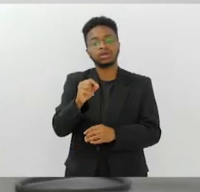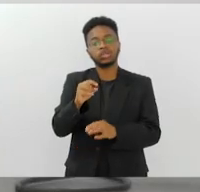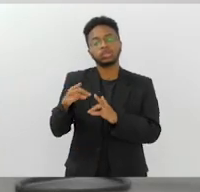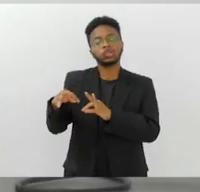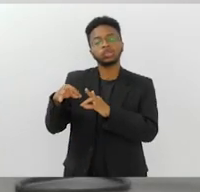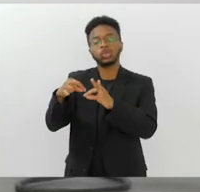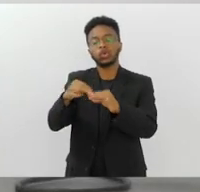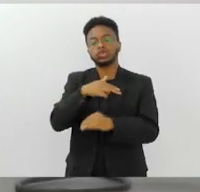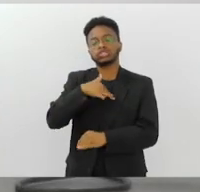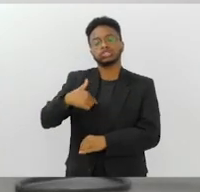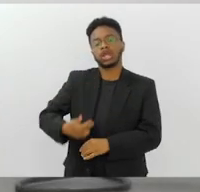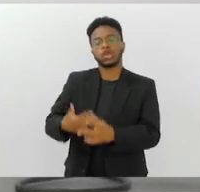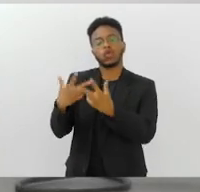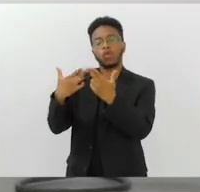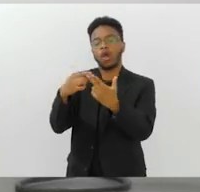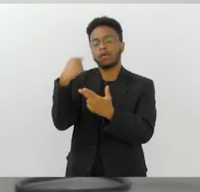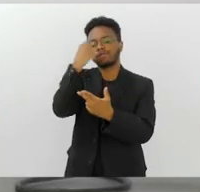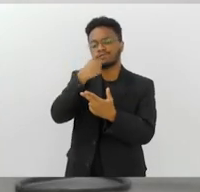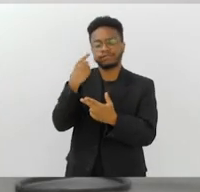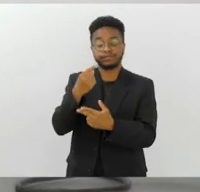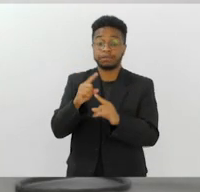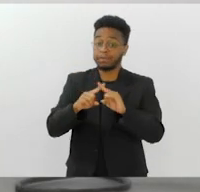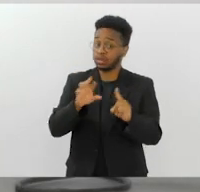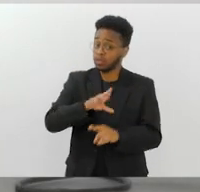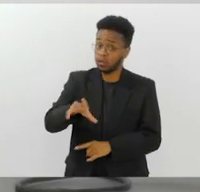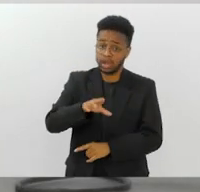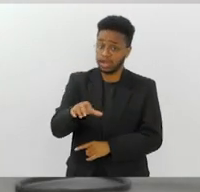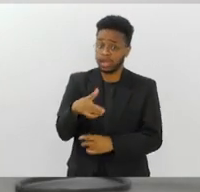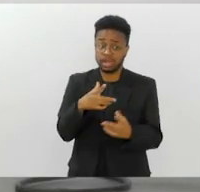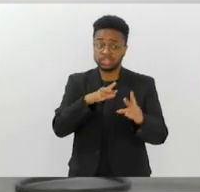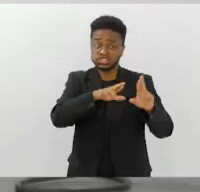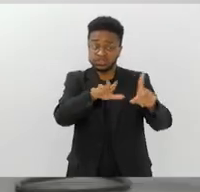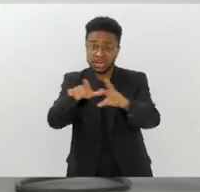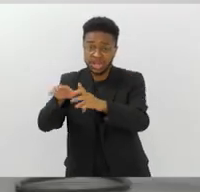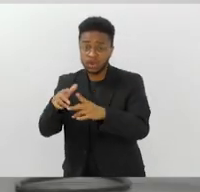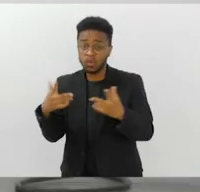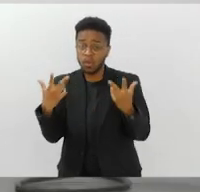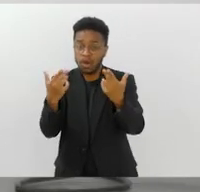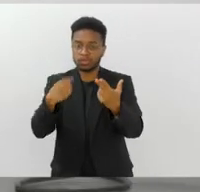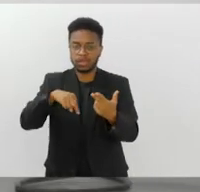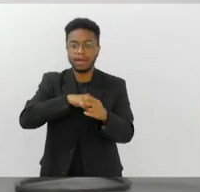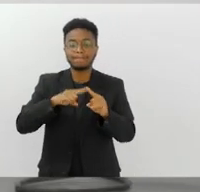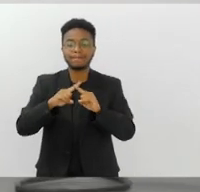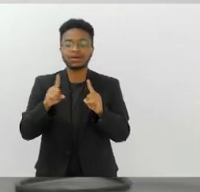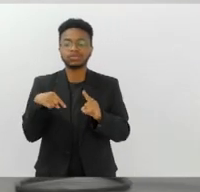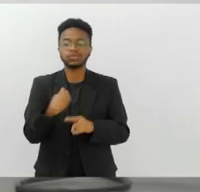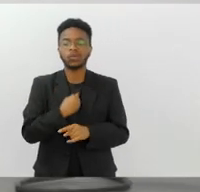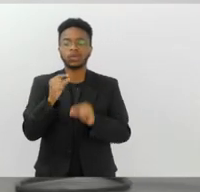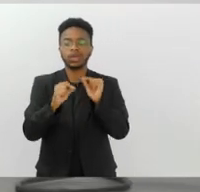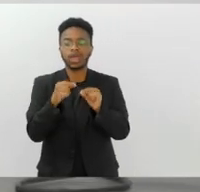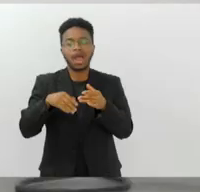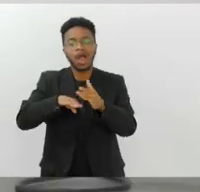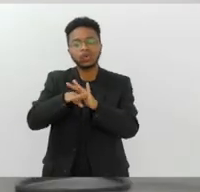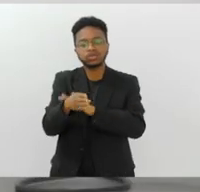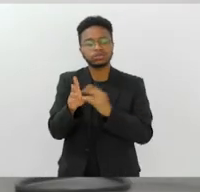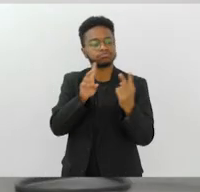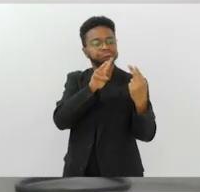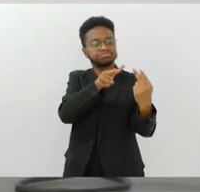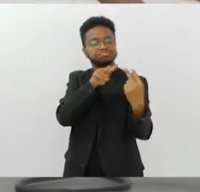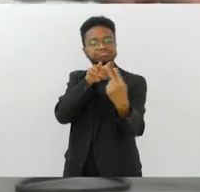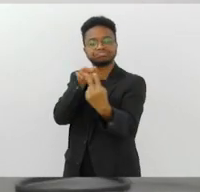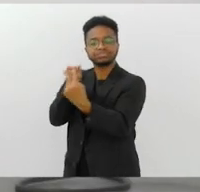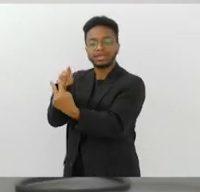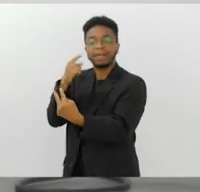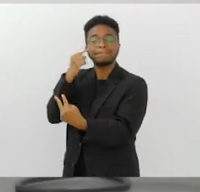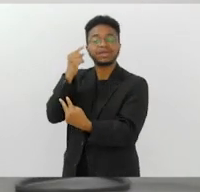parecido mas não são são tão diferentes quanto nós aqui mas como nós estamos acostumados a ver um a cara do outro a gente acha que